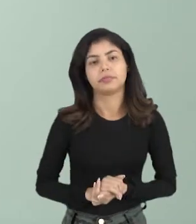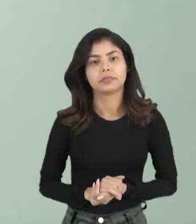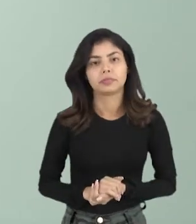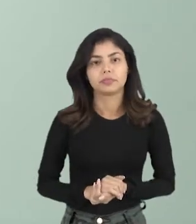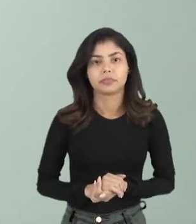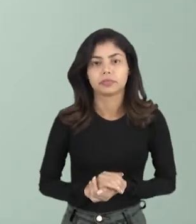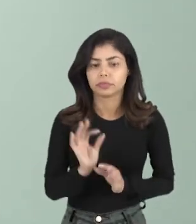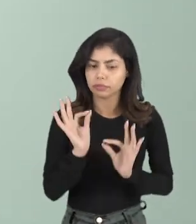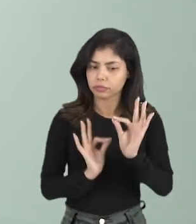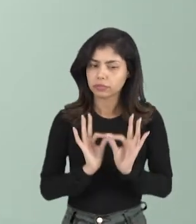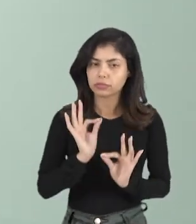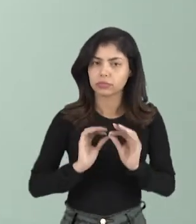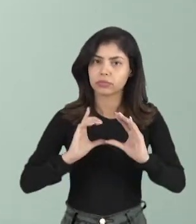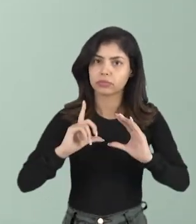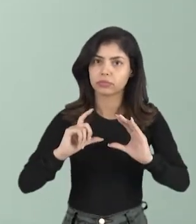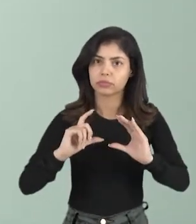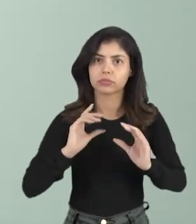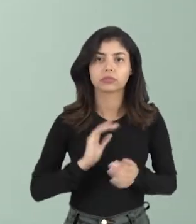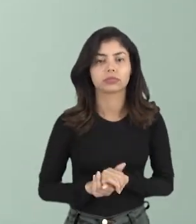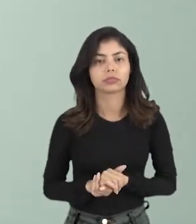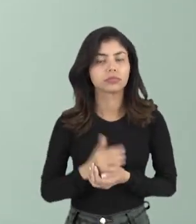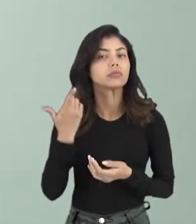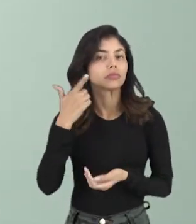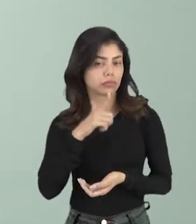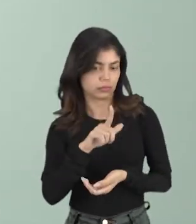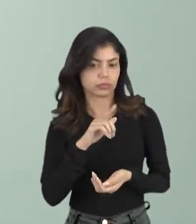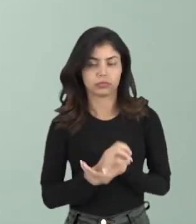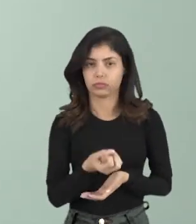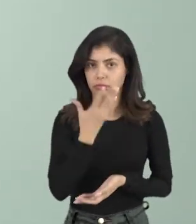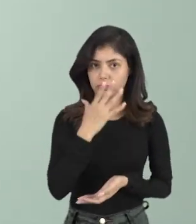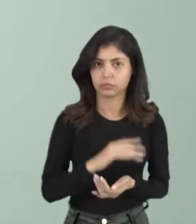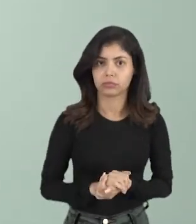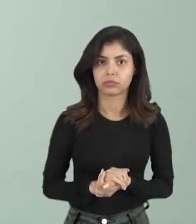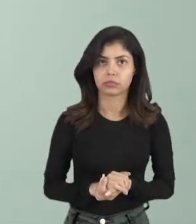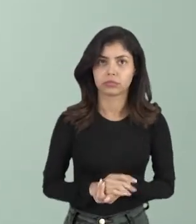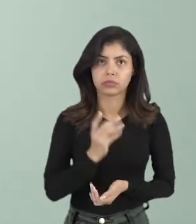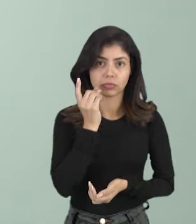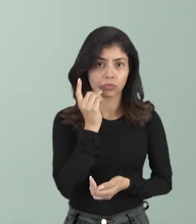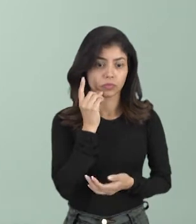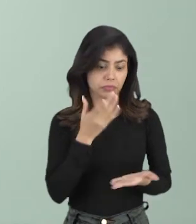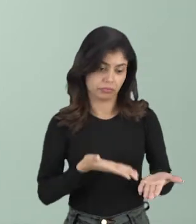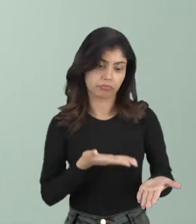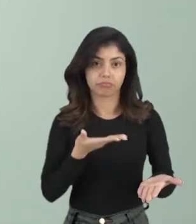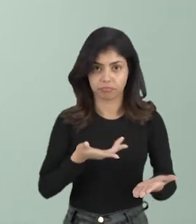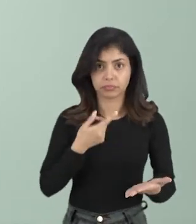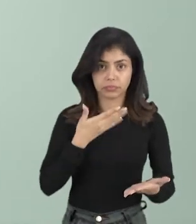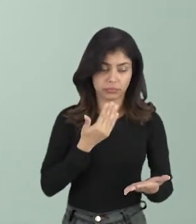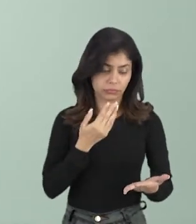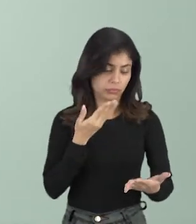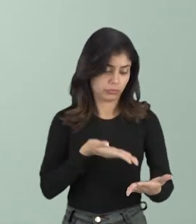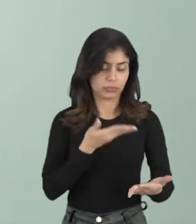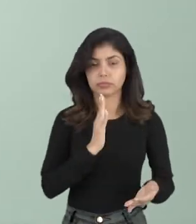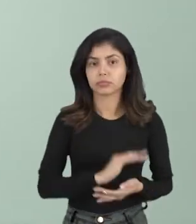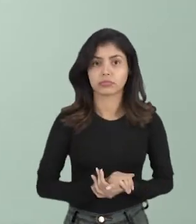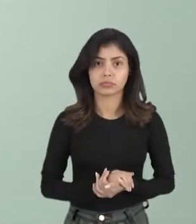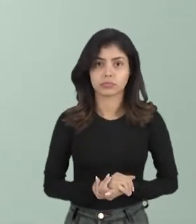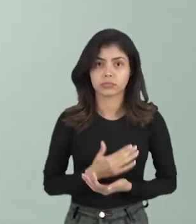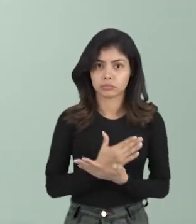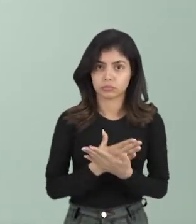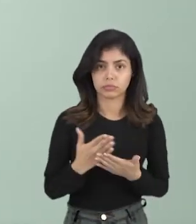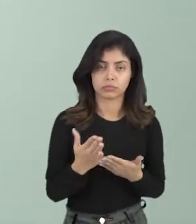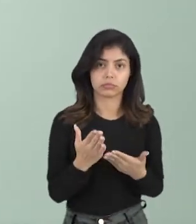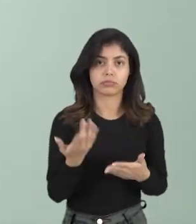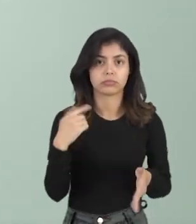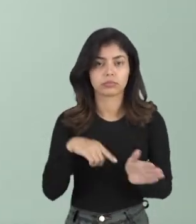e ao manusear essa câmera fotográfica a gente consegue fotografar o prato da nossa refeição, por exemplo. E aí